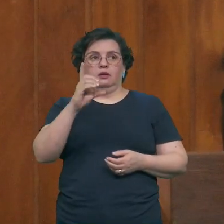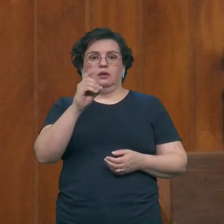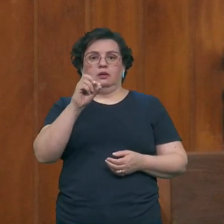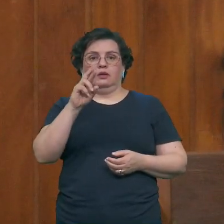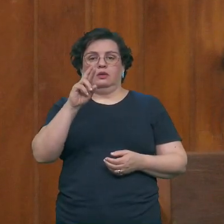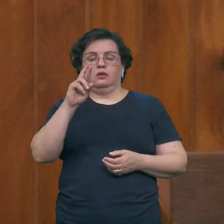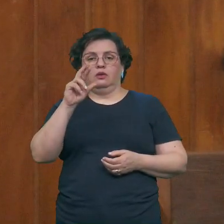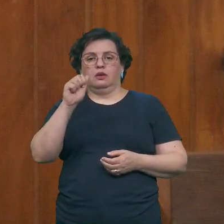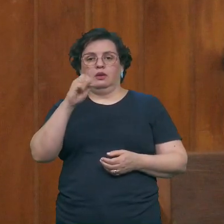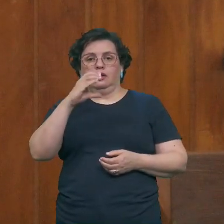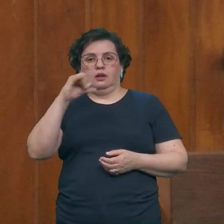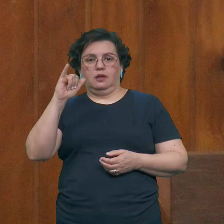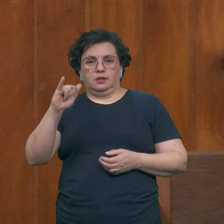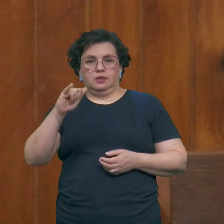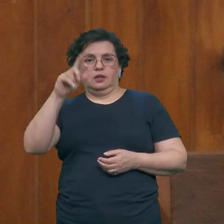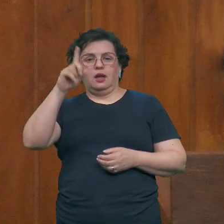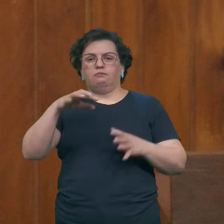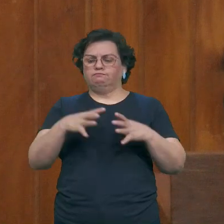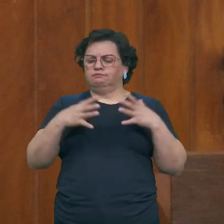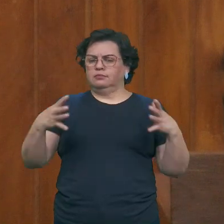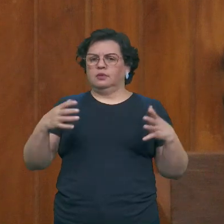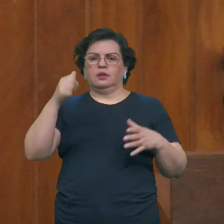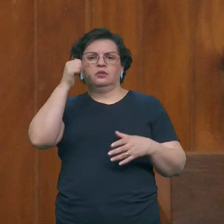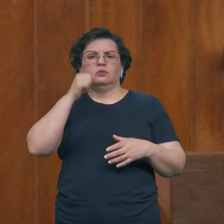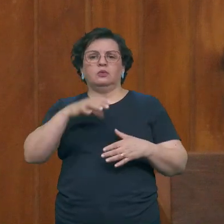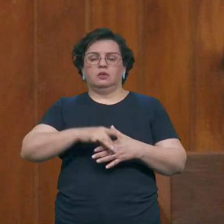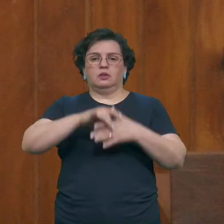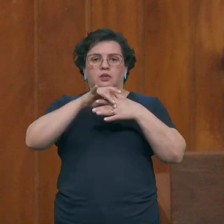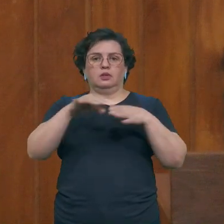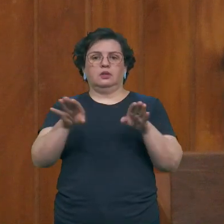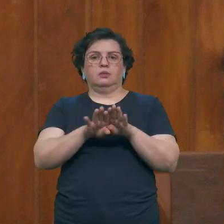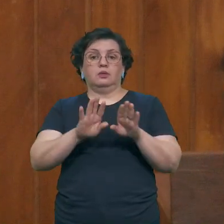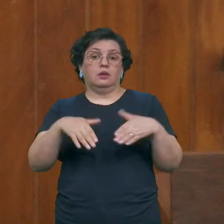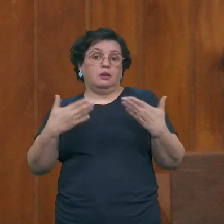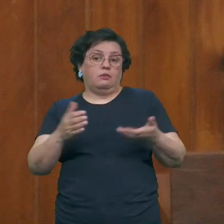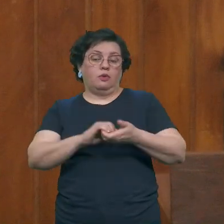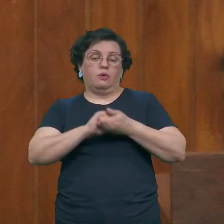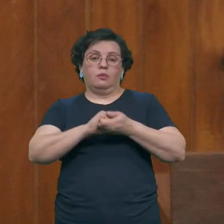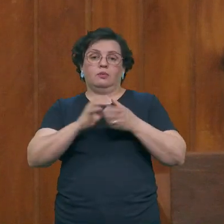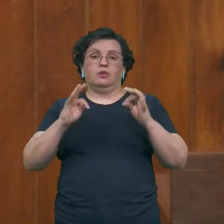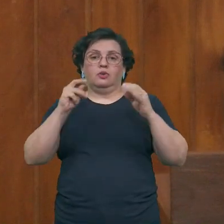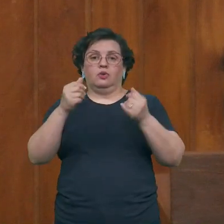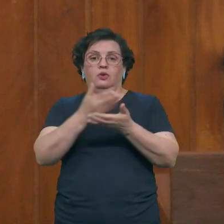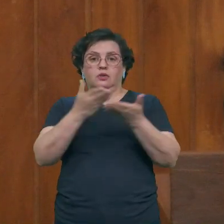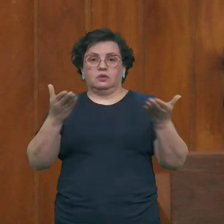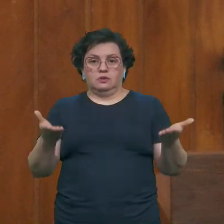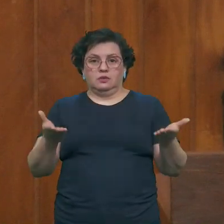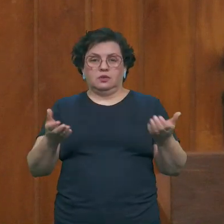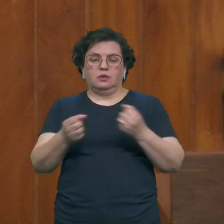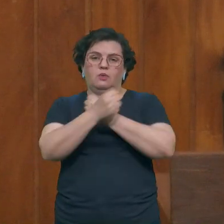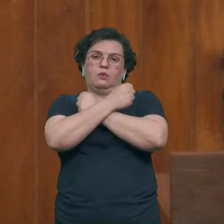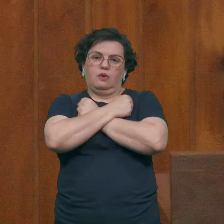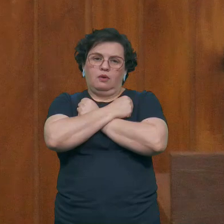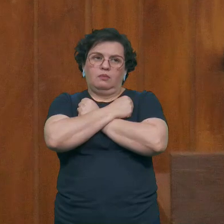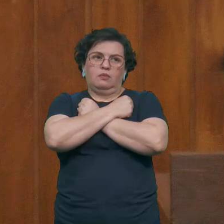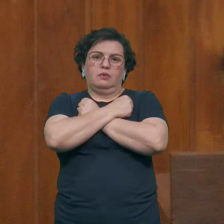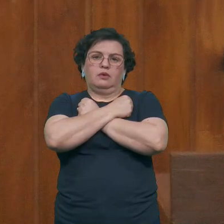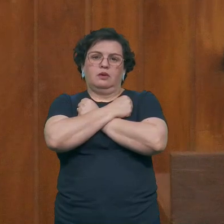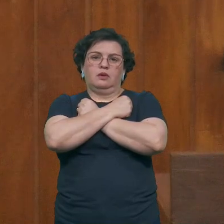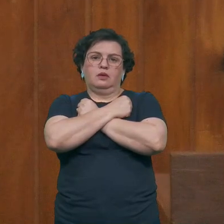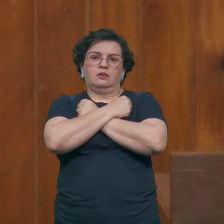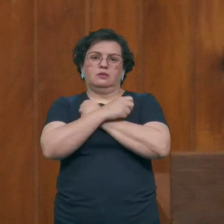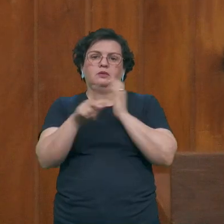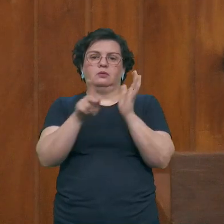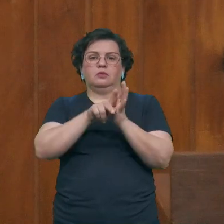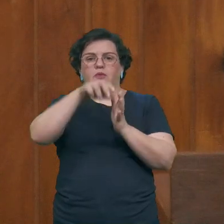ó, que é uma grande mulher também, líder. Então, fico o cumprimento para todas vocês. Um abraço e deixo um abraço aí do